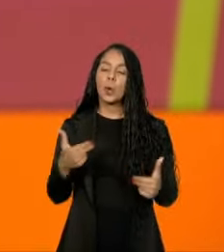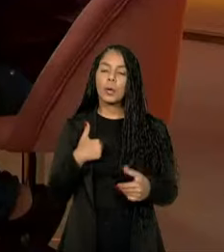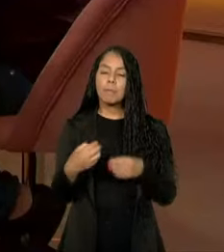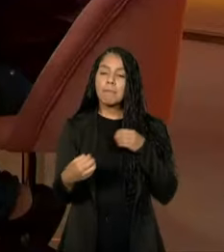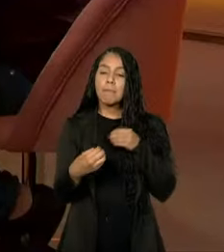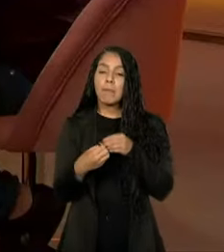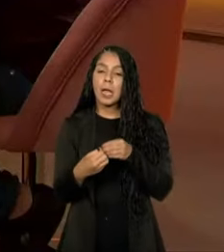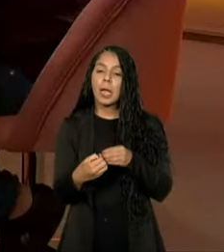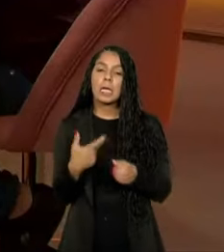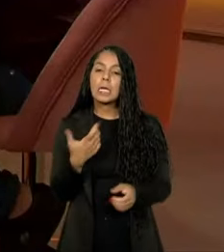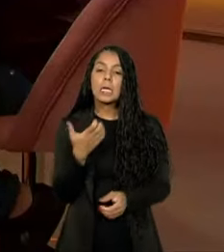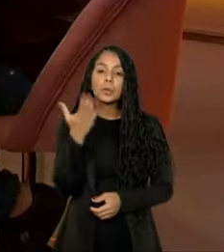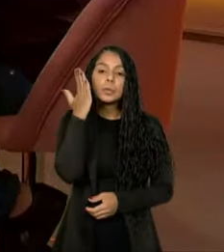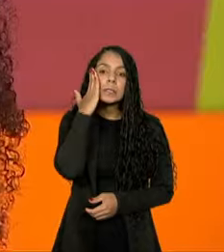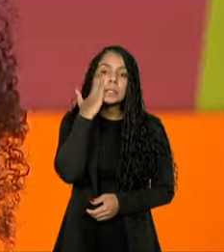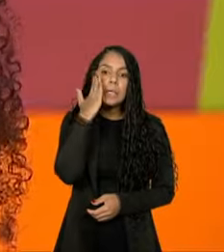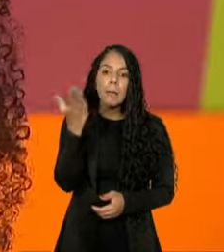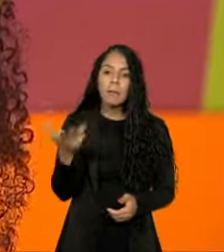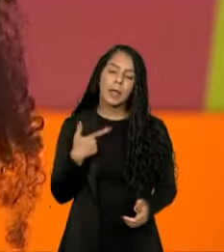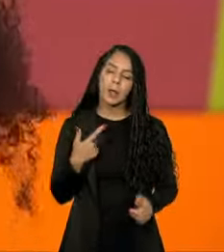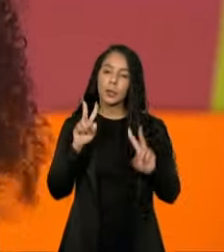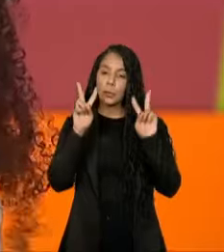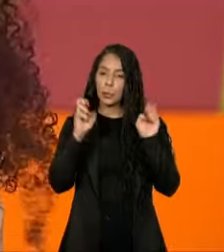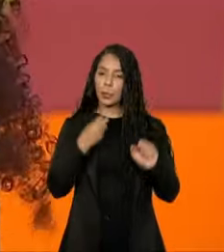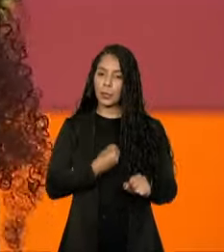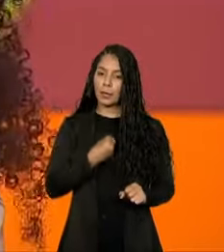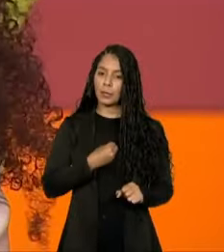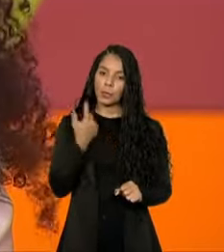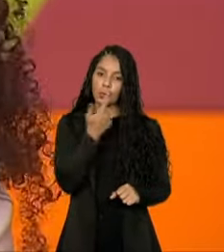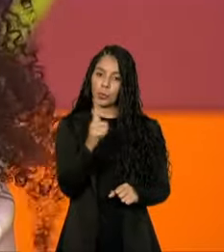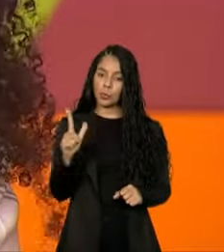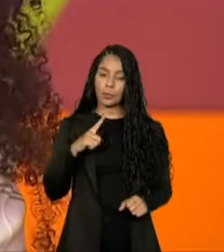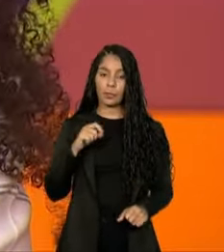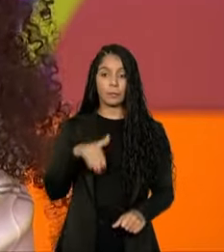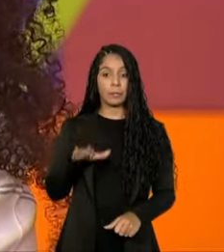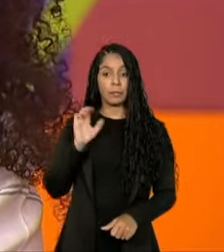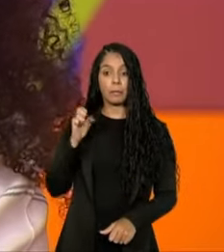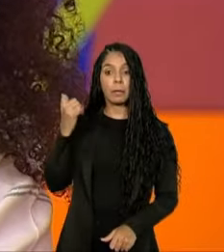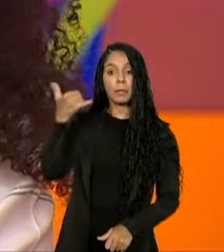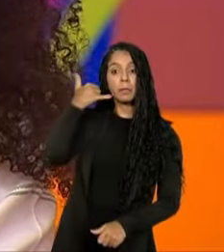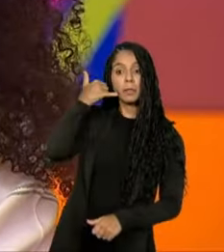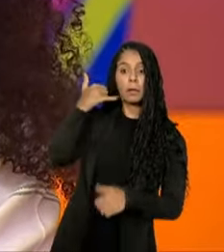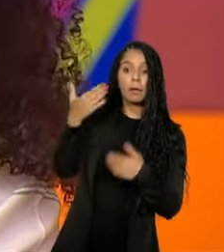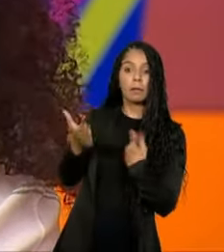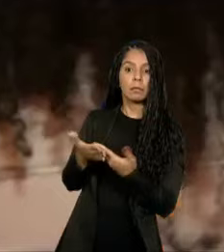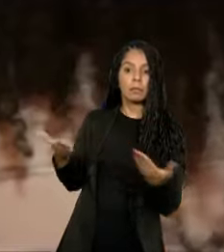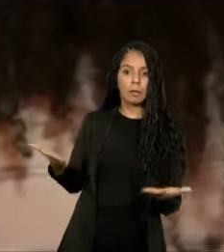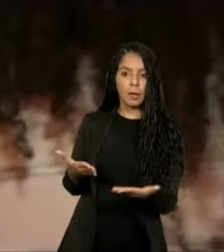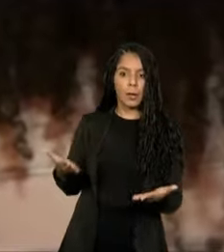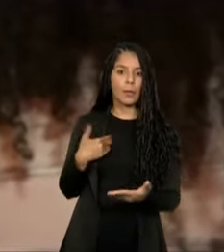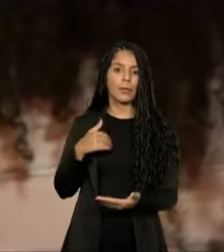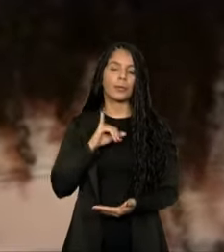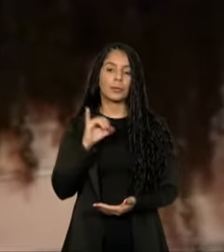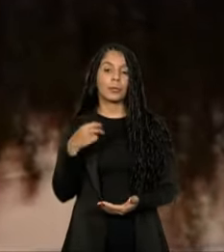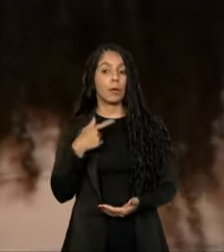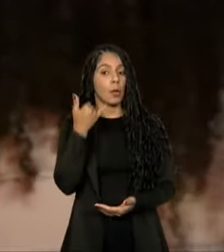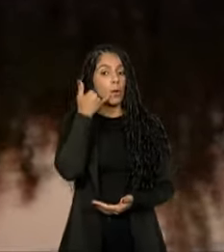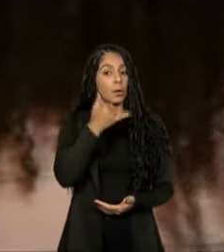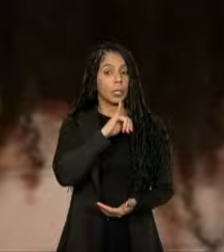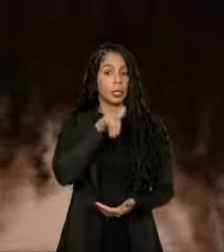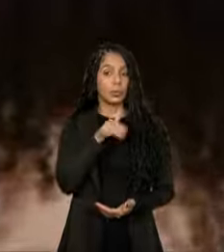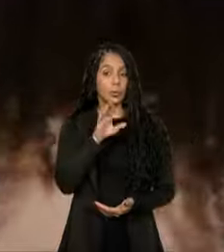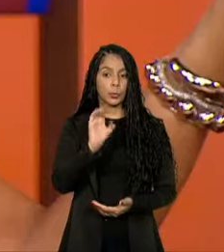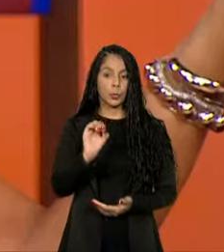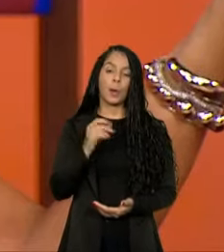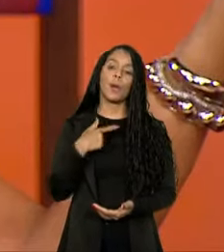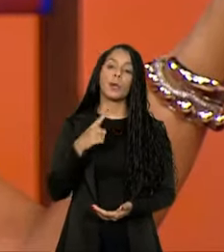perto, né? De querermos saber muito sobre a vida dos outros. Assim, a minha mãe, ela me liga até hoje. Oi, mas eu ligo, acabei de ligar pro João, porque eu não falei com ele